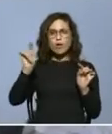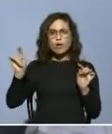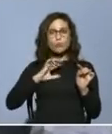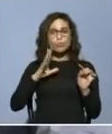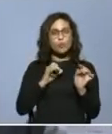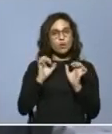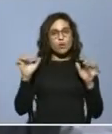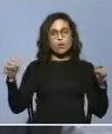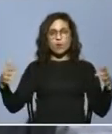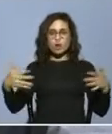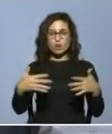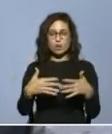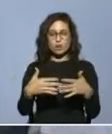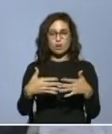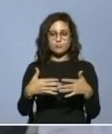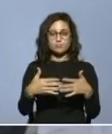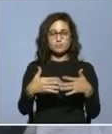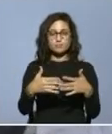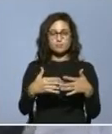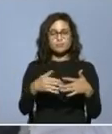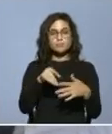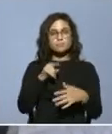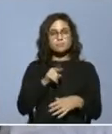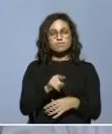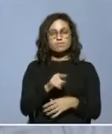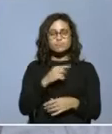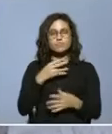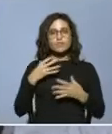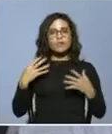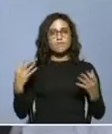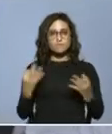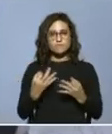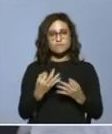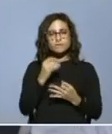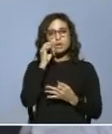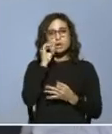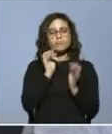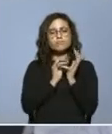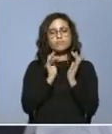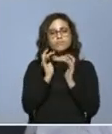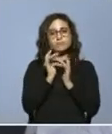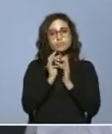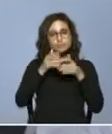mundo, onde verdadeiramente o Senhor nasce.